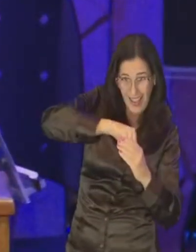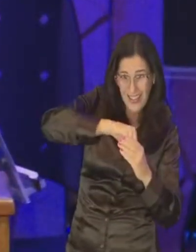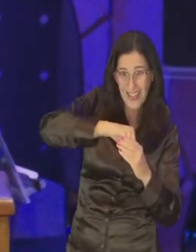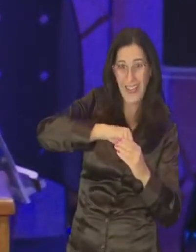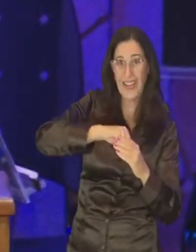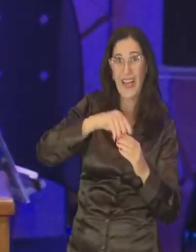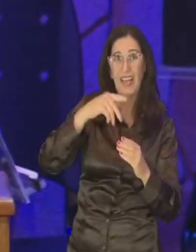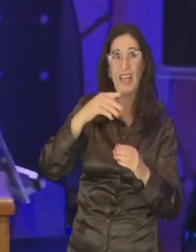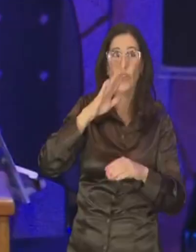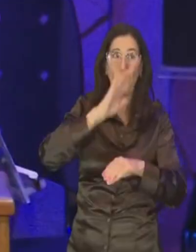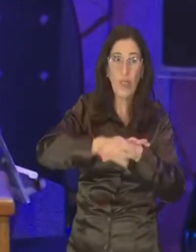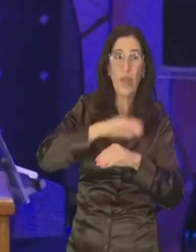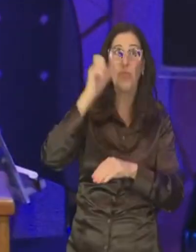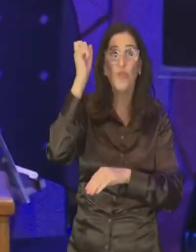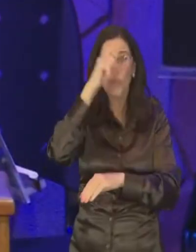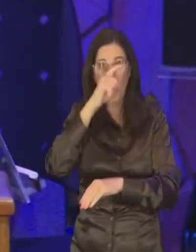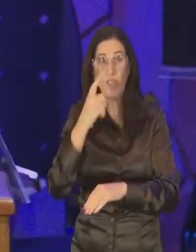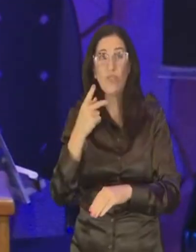suas provações,